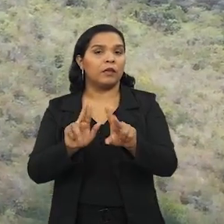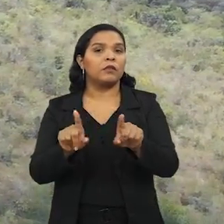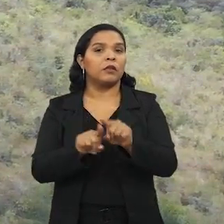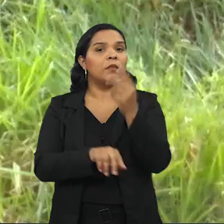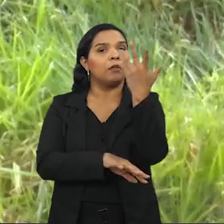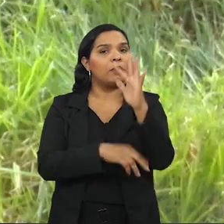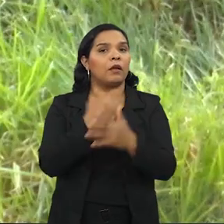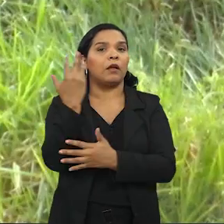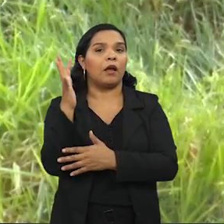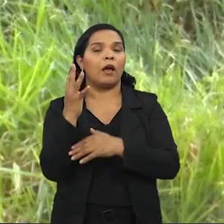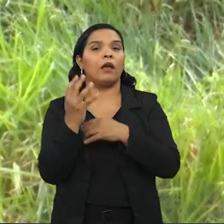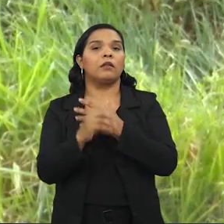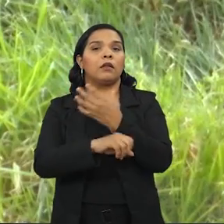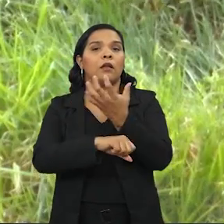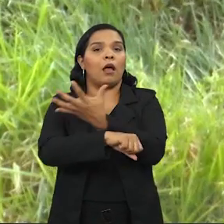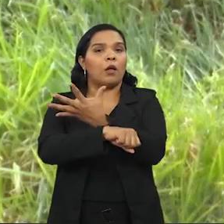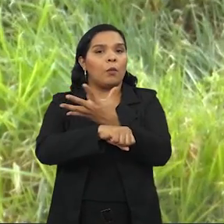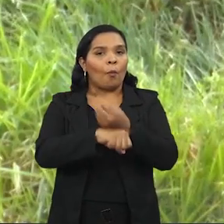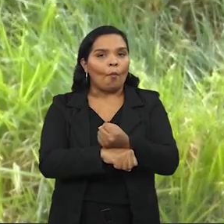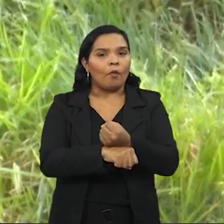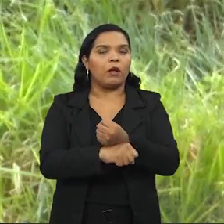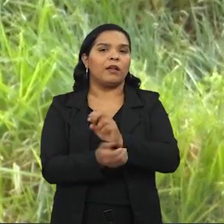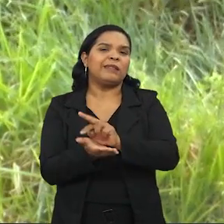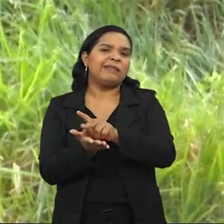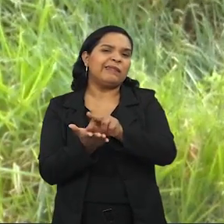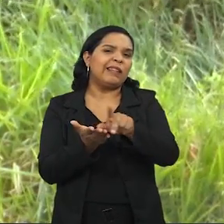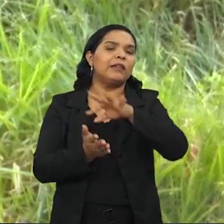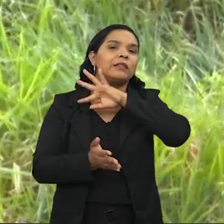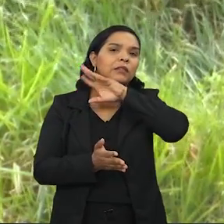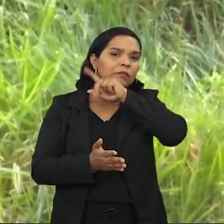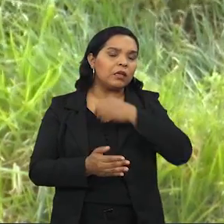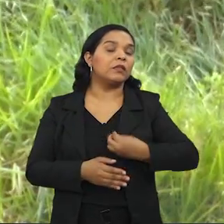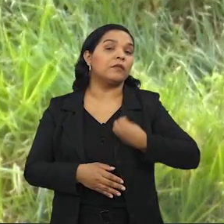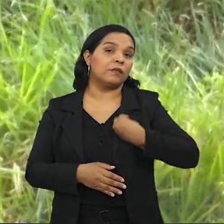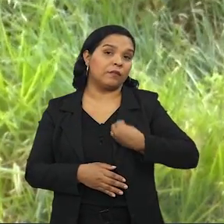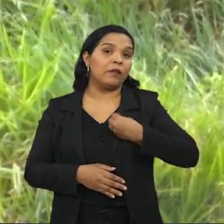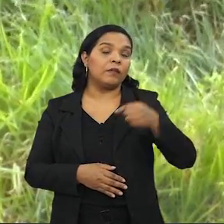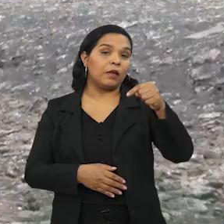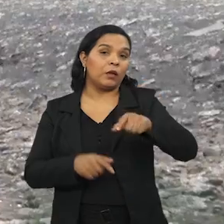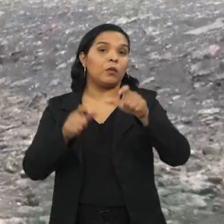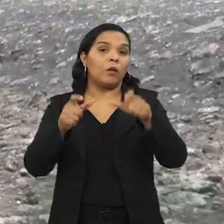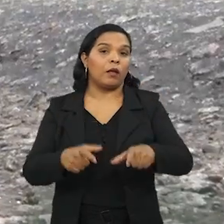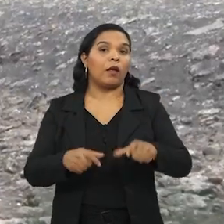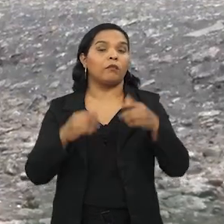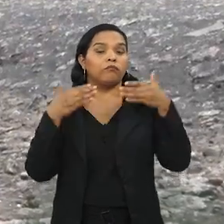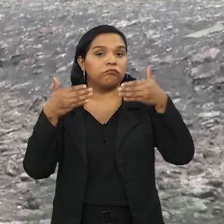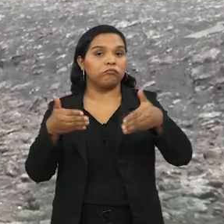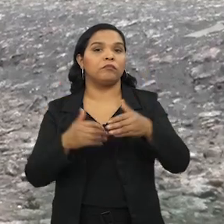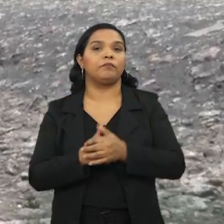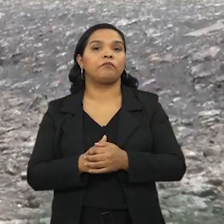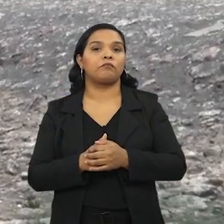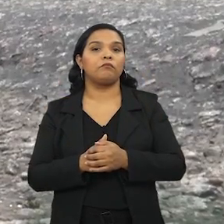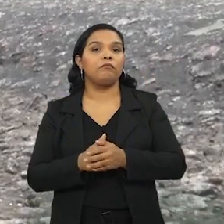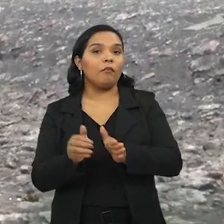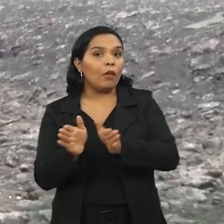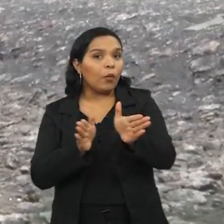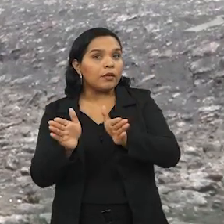Cerrado, Caatinga. Então várias espécies vão estar vivendo nesse local específico. O acesso ao local é